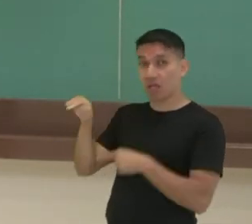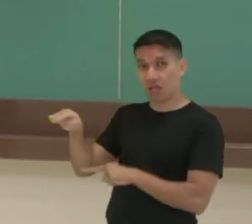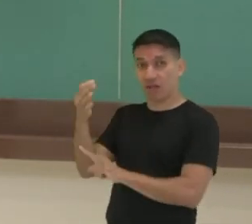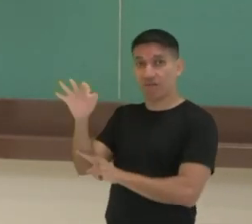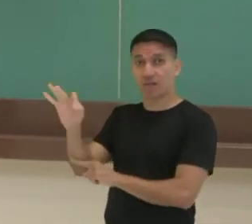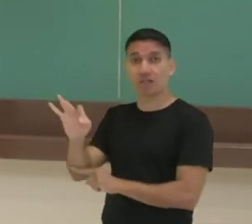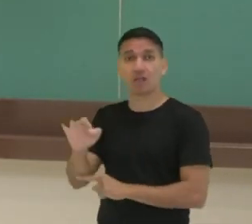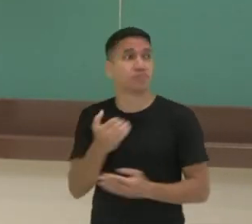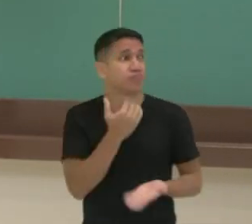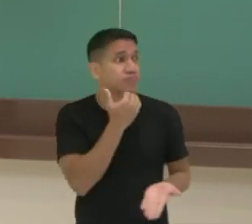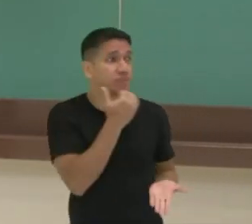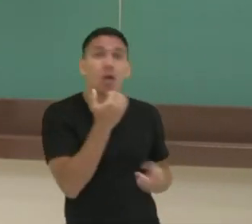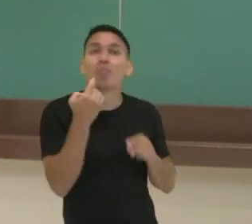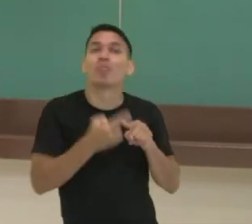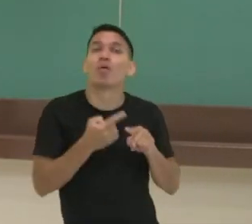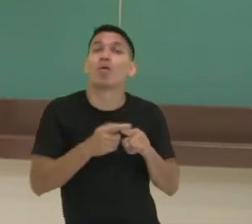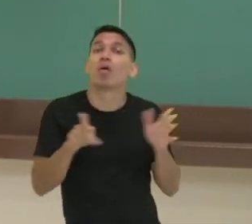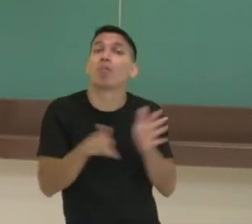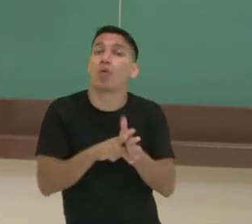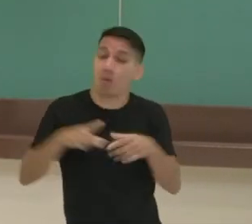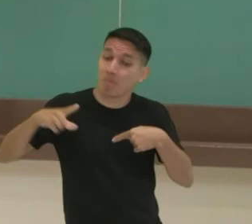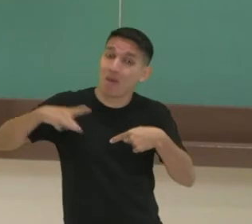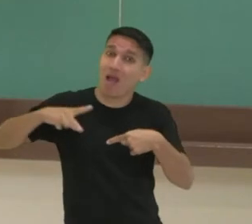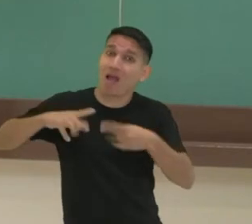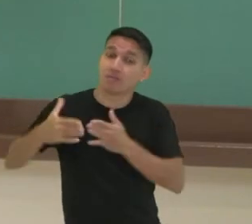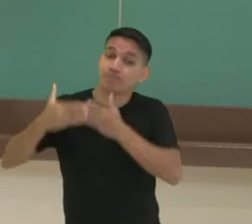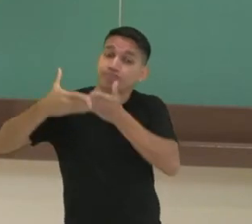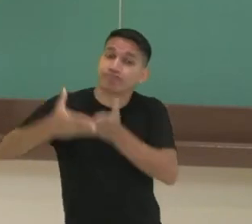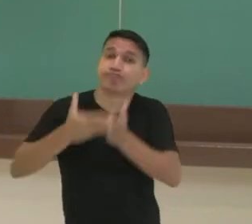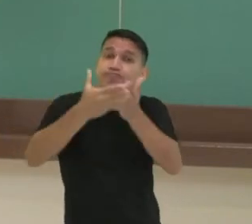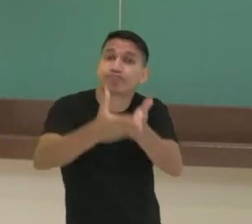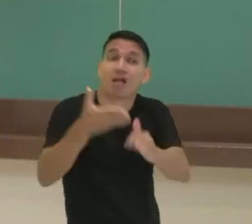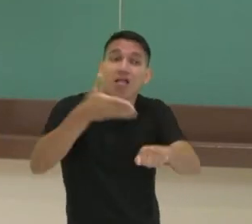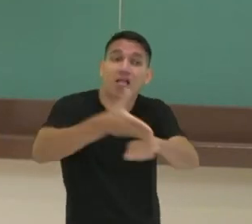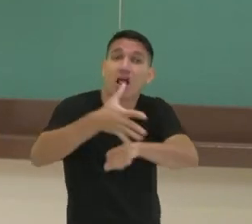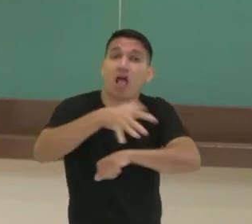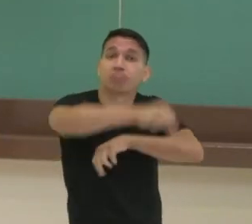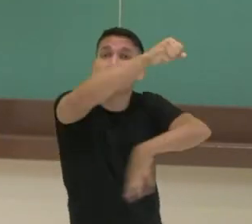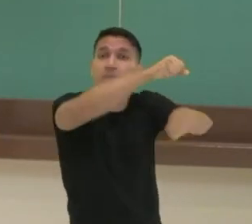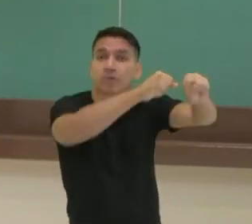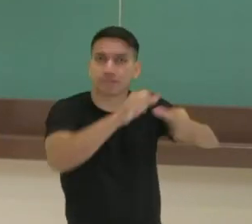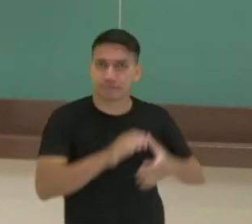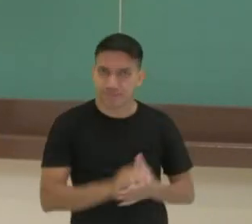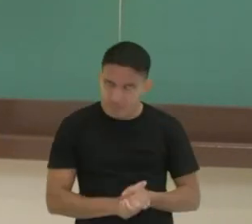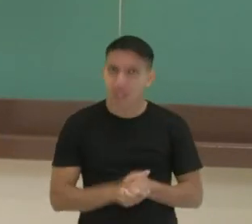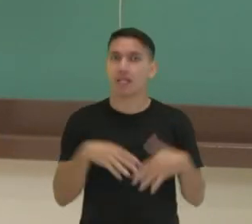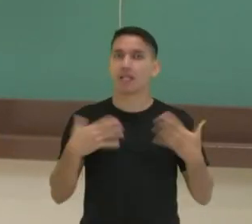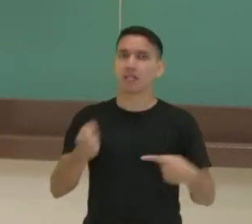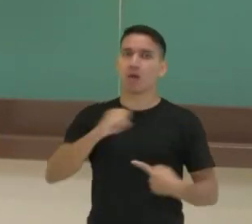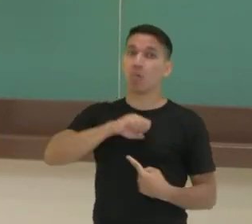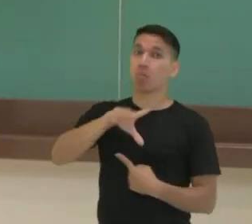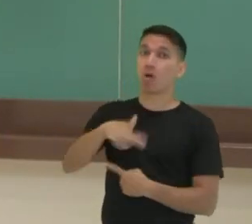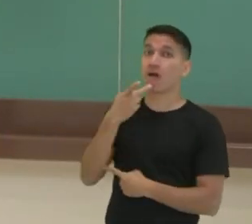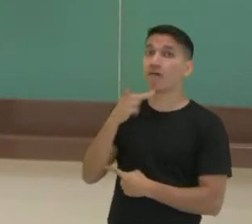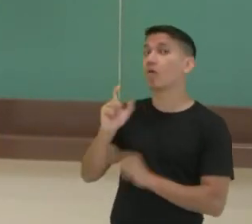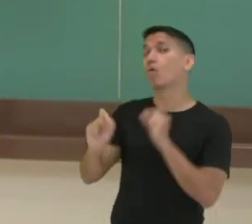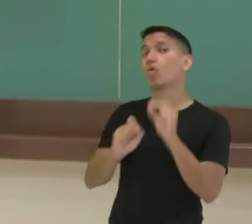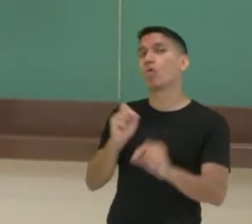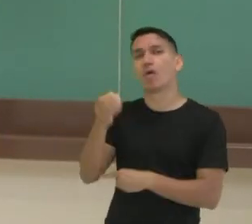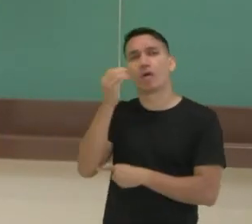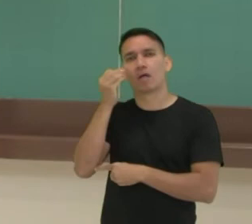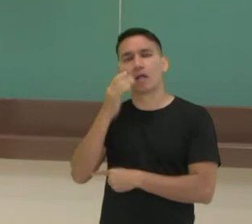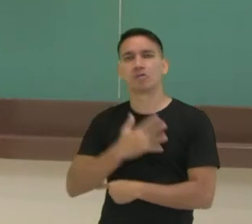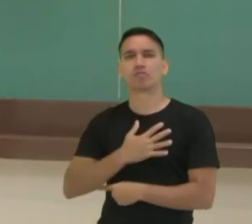por causa da natureza privada da presença da França. Os portugueses recorreram à atividade